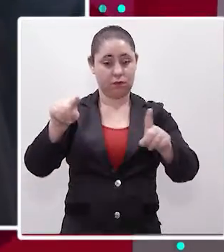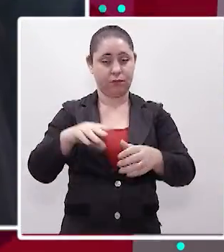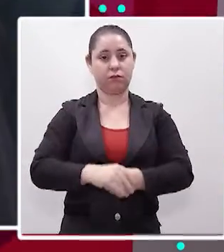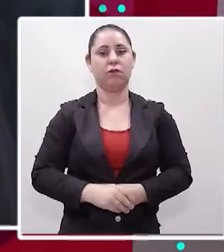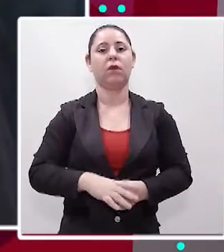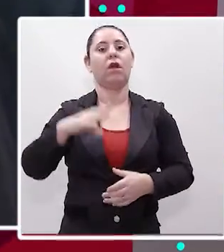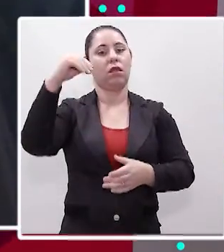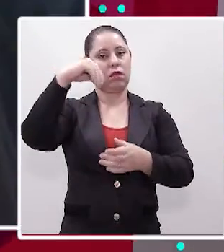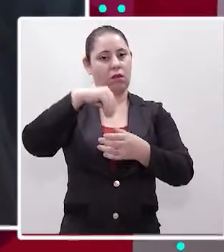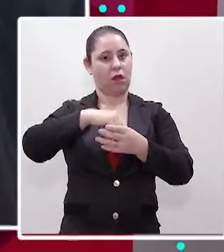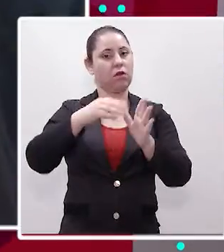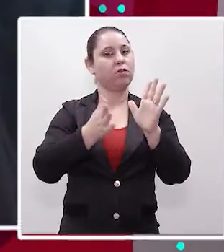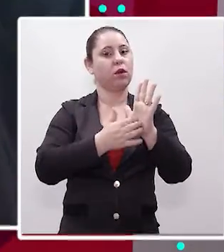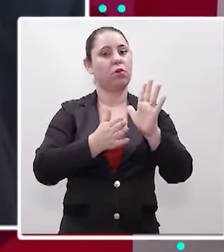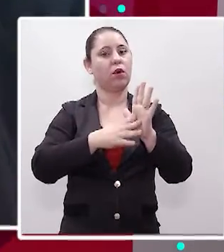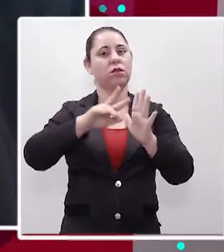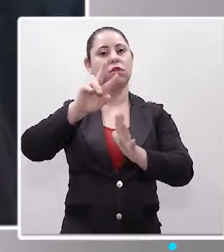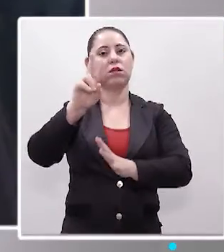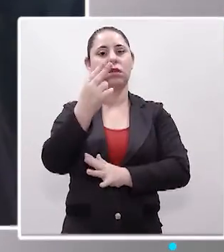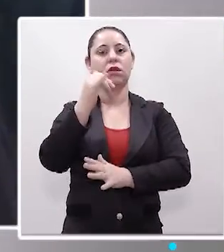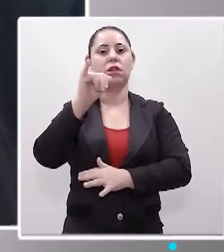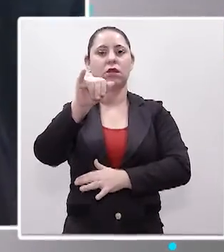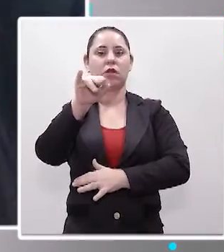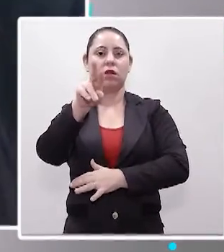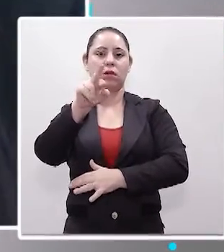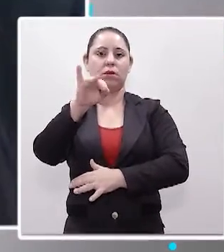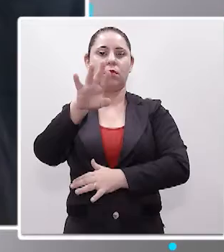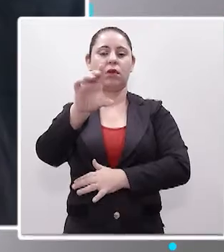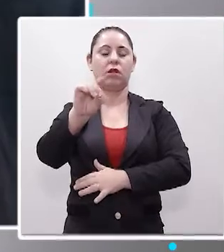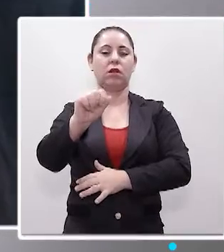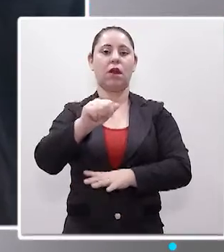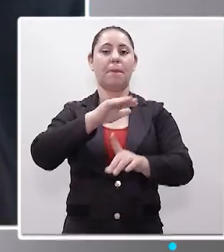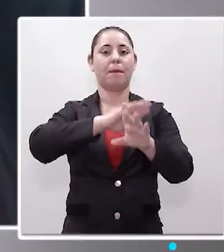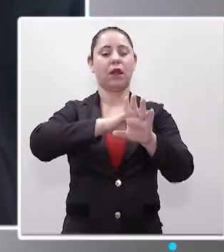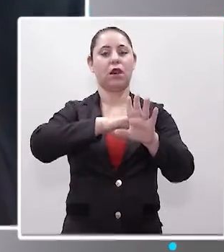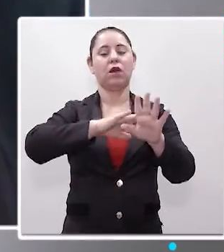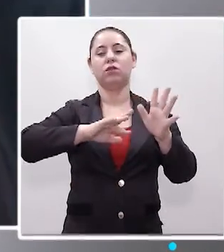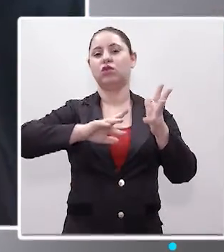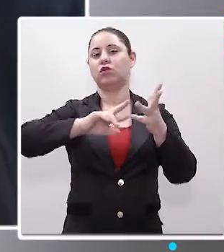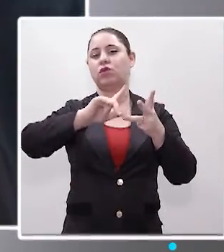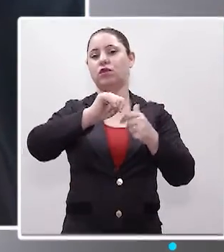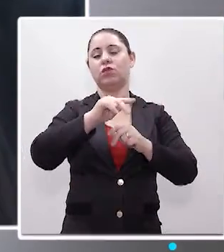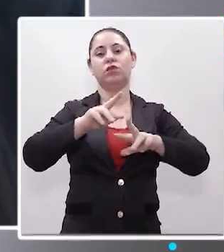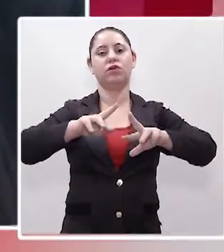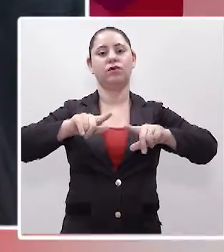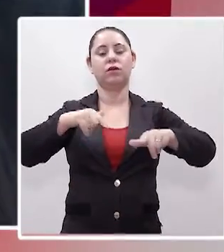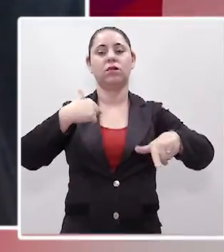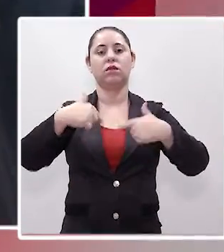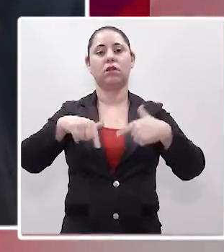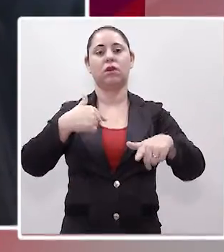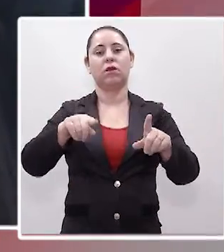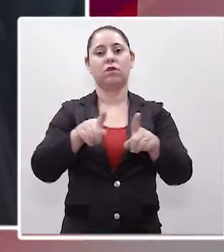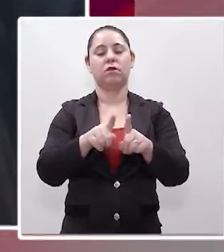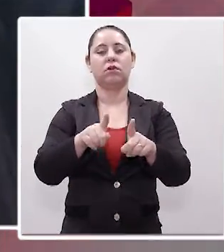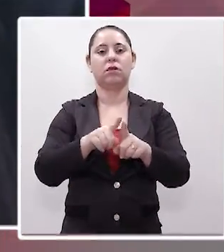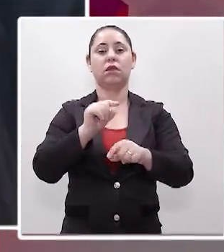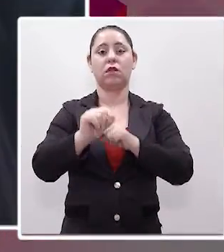professor. Então, dentro da proposta híbrida, nós temos diversas metodologias de